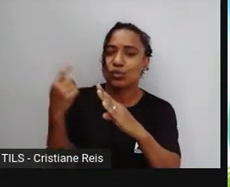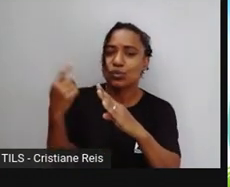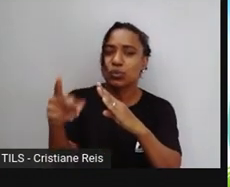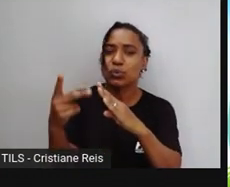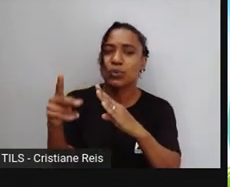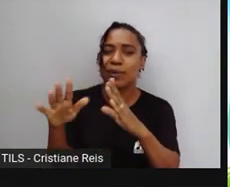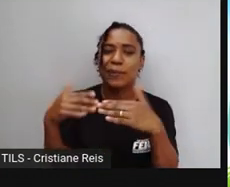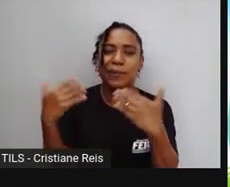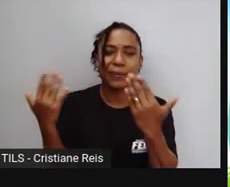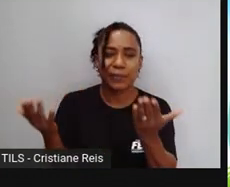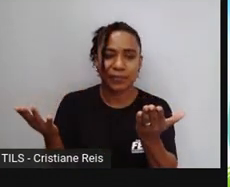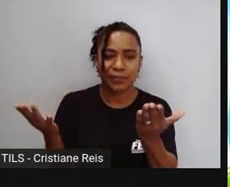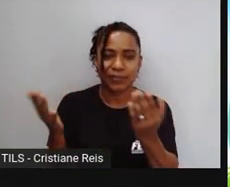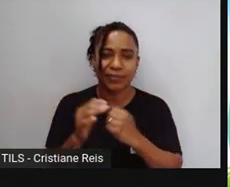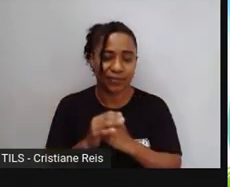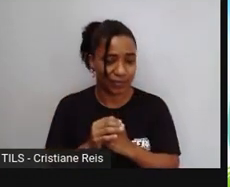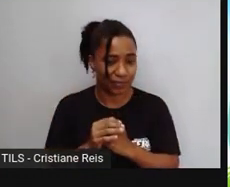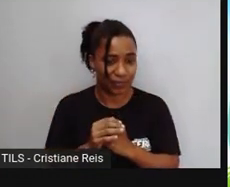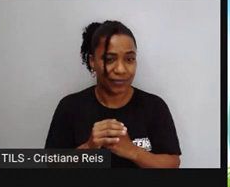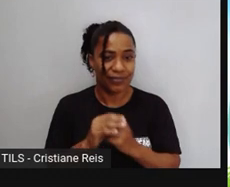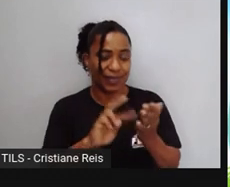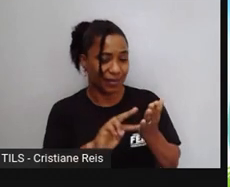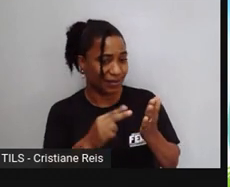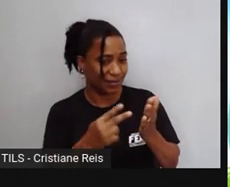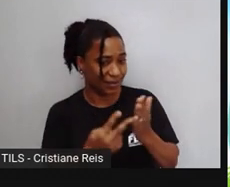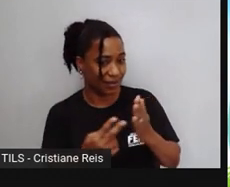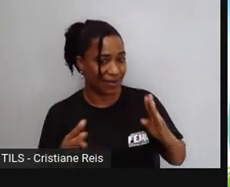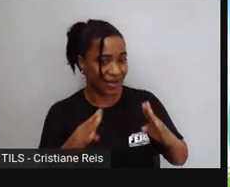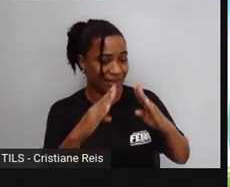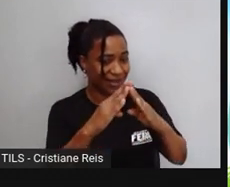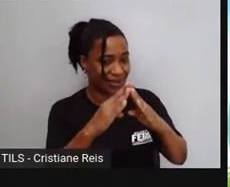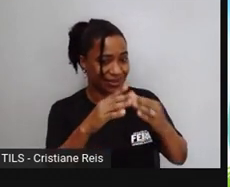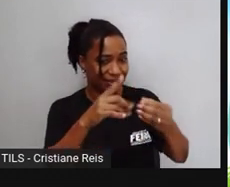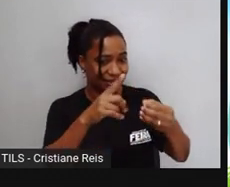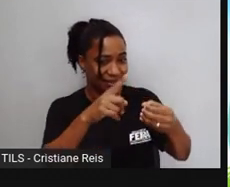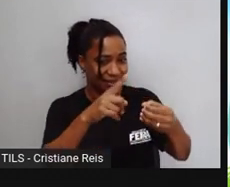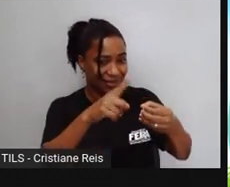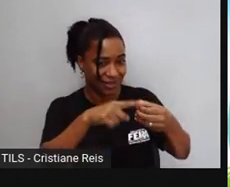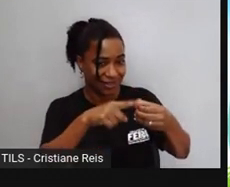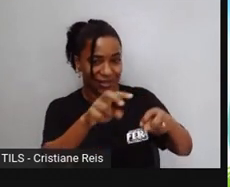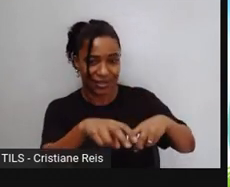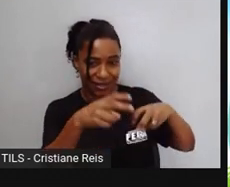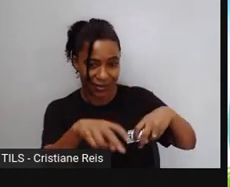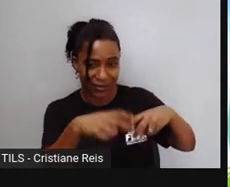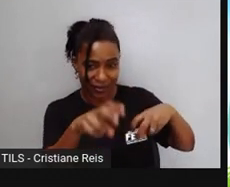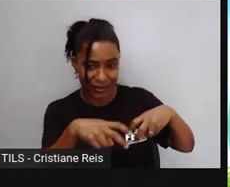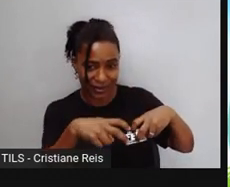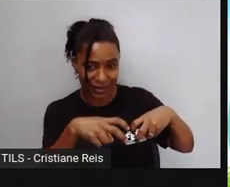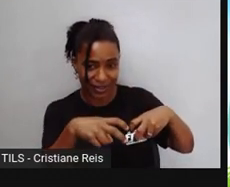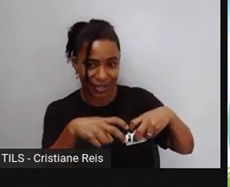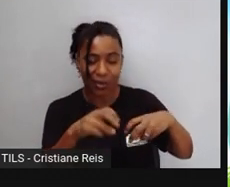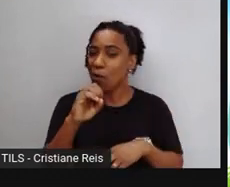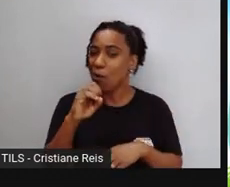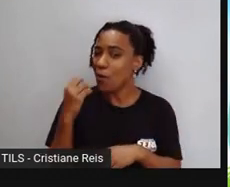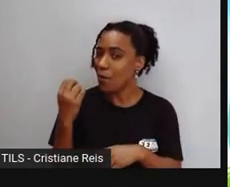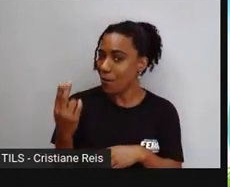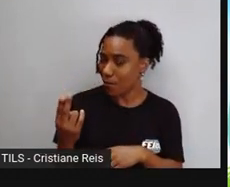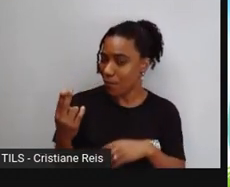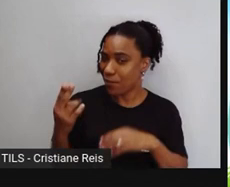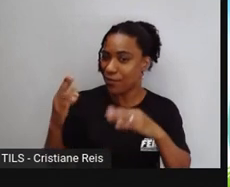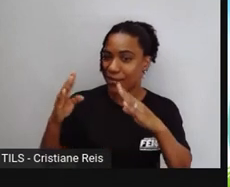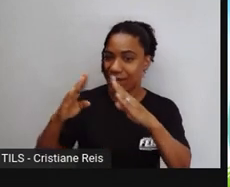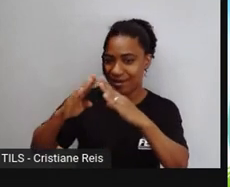Countryside? Casa de campo? City house ou casa da cidade? Porque também há